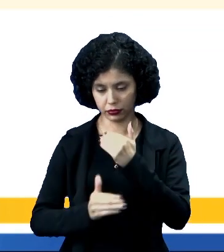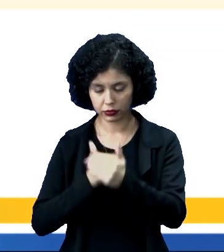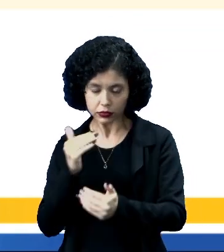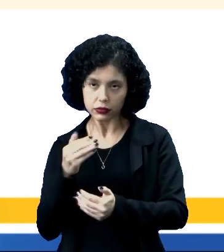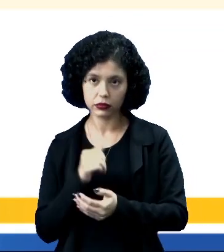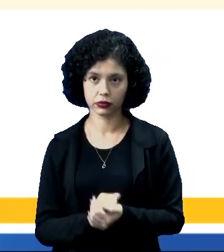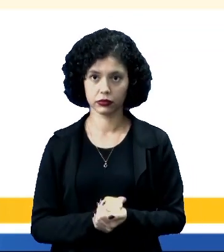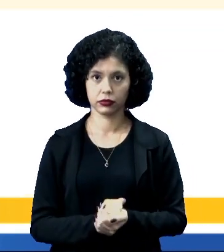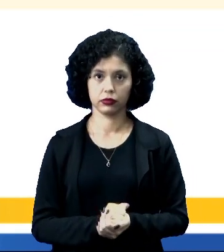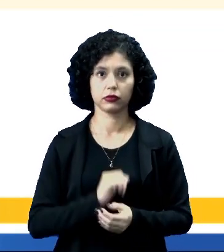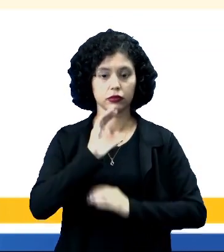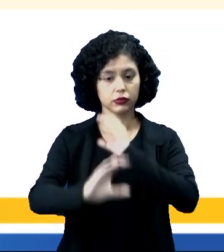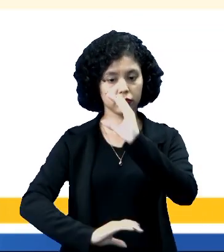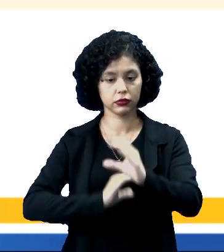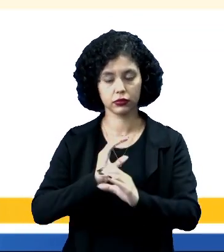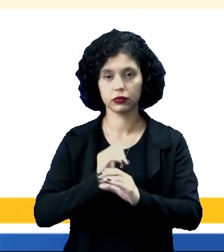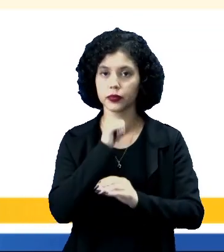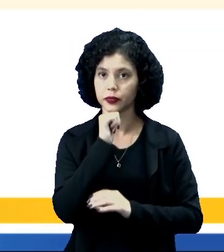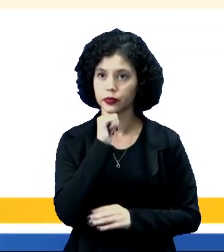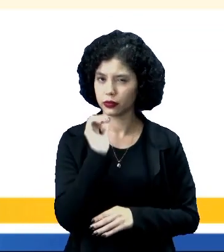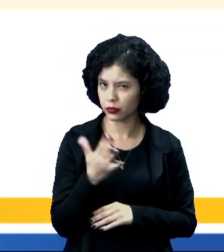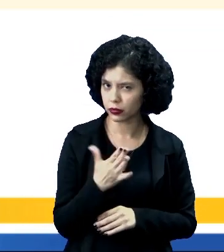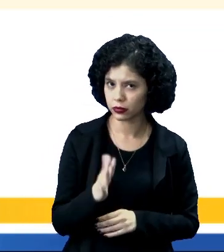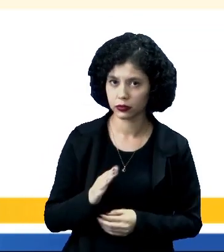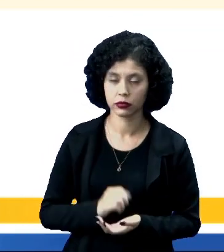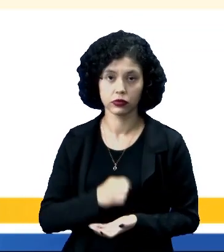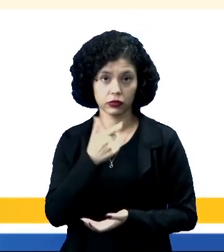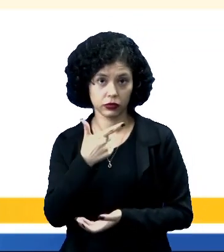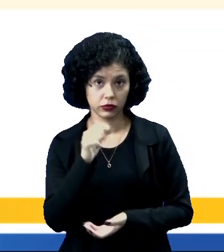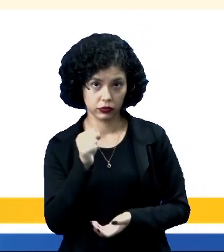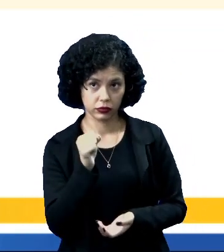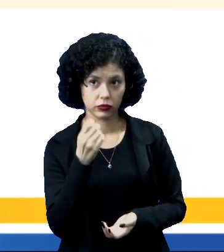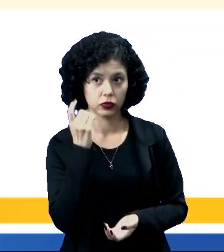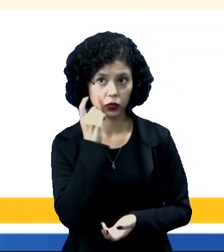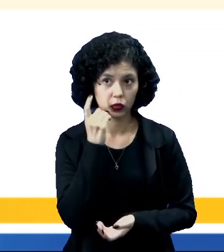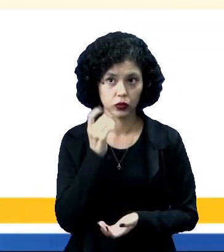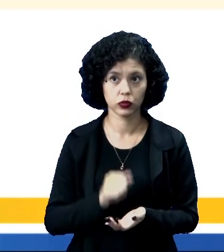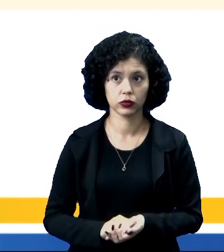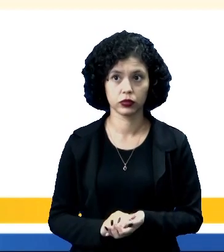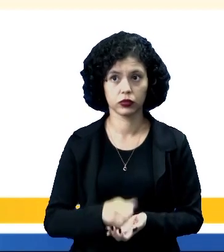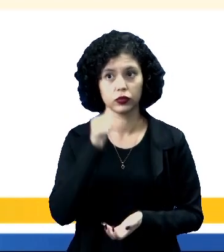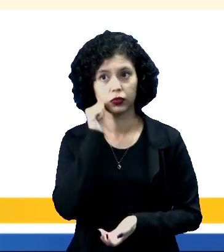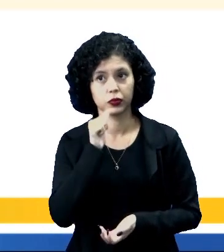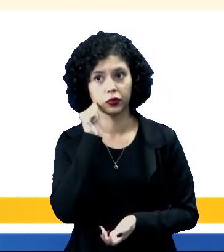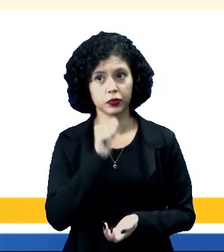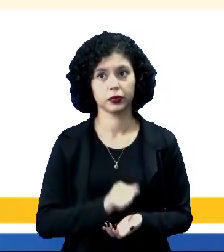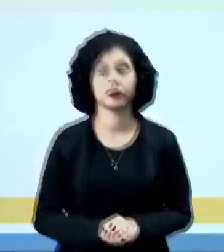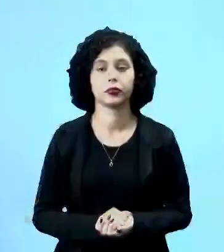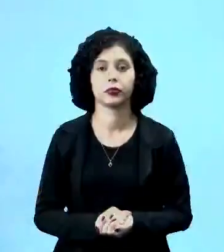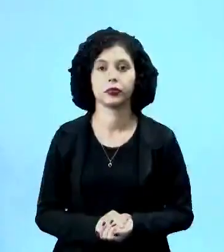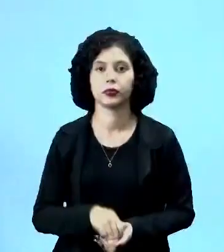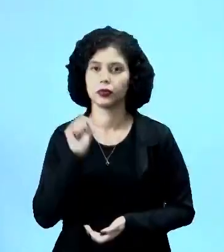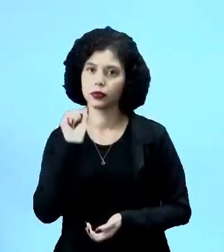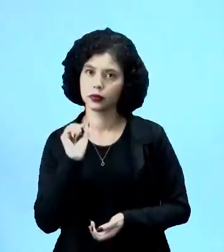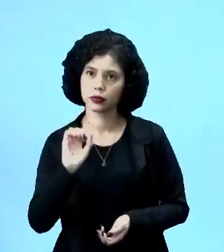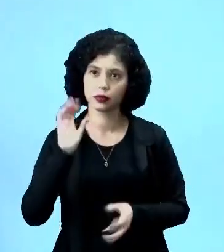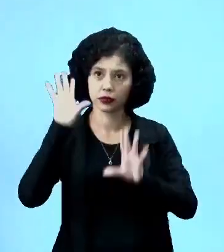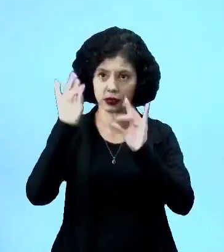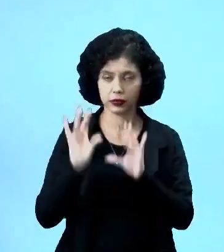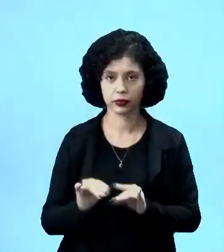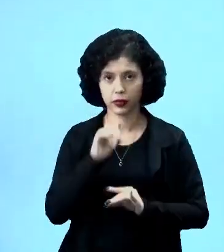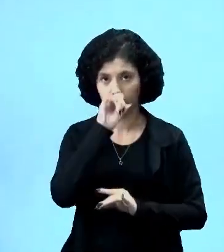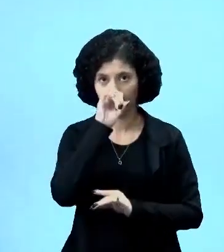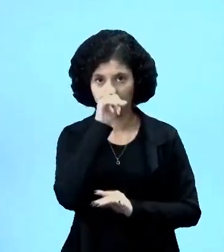processo né do ciclo menstrual ele ocorre em média a cada 28 dias durante a vida Fest de uma mulher e aí o que que eu quero